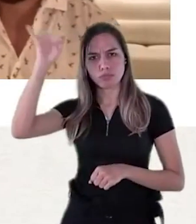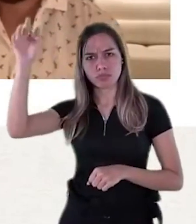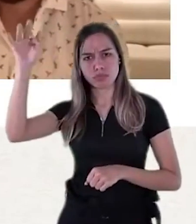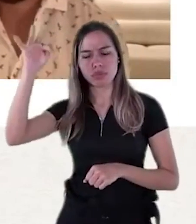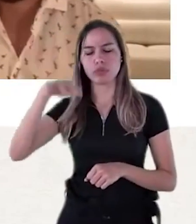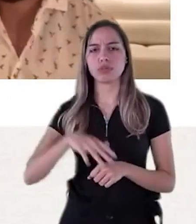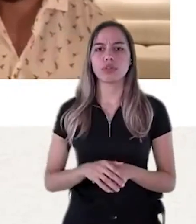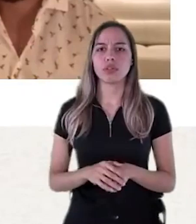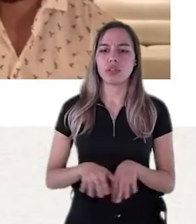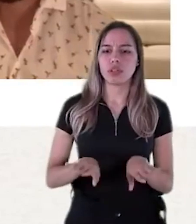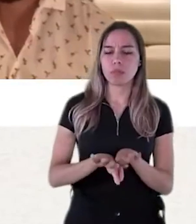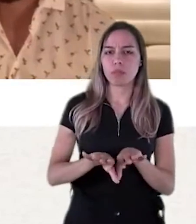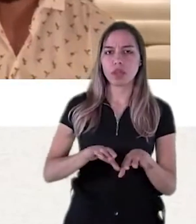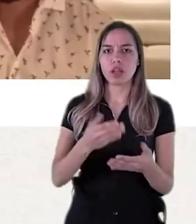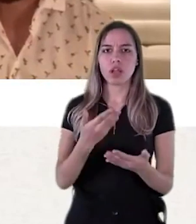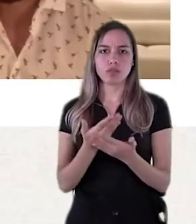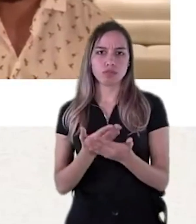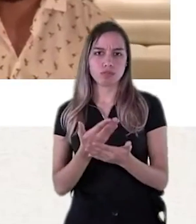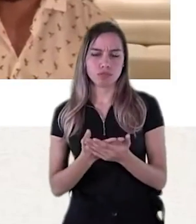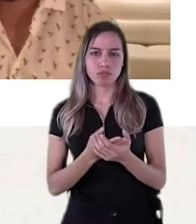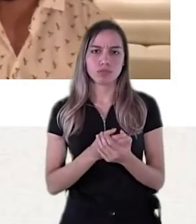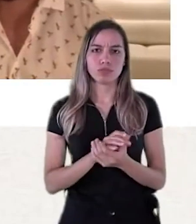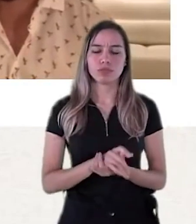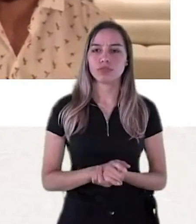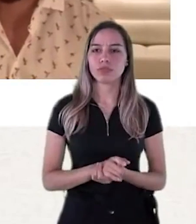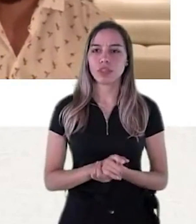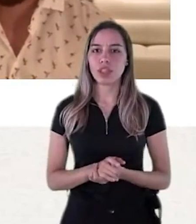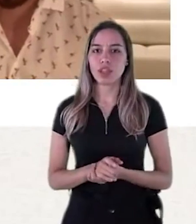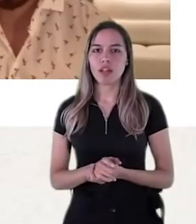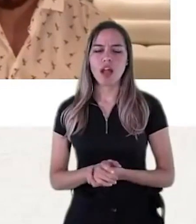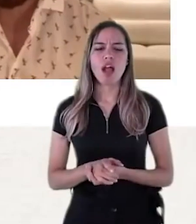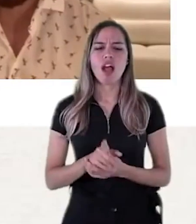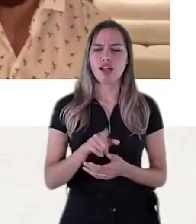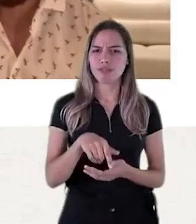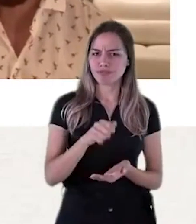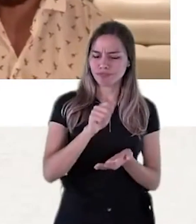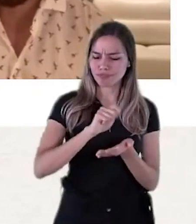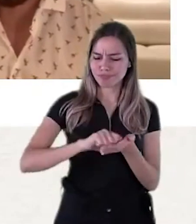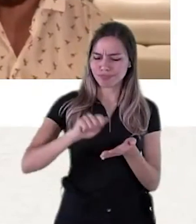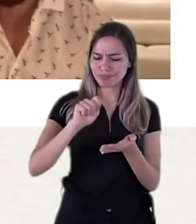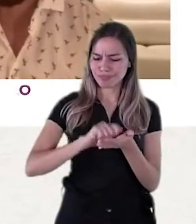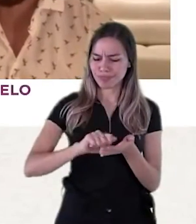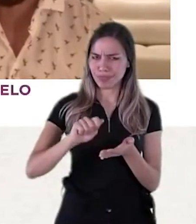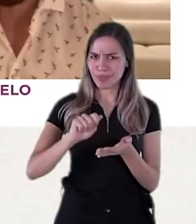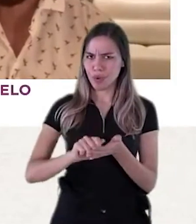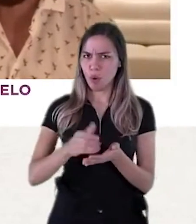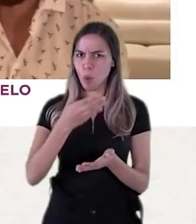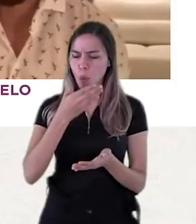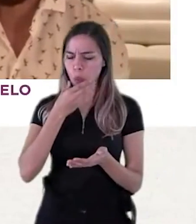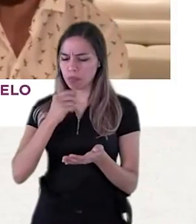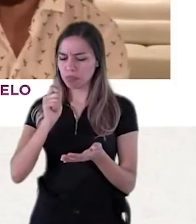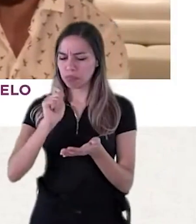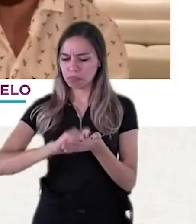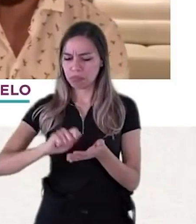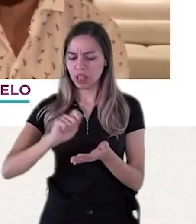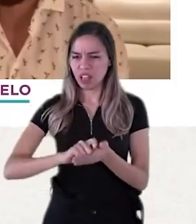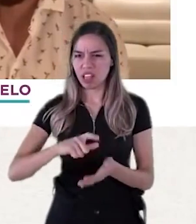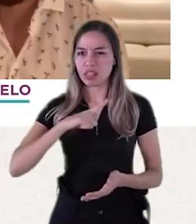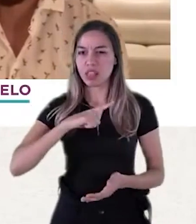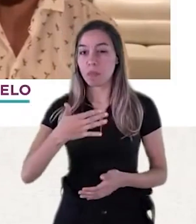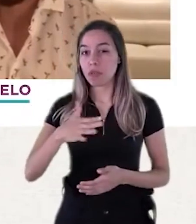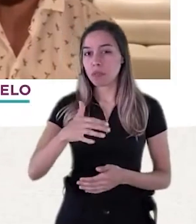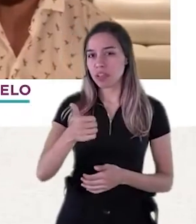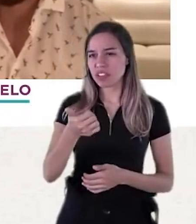educação. É um escritor com, eu calculei uns 14 a 16 livros, mas o